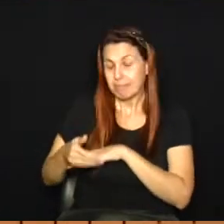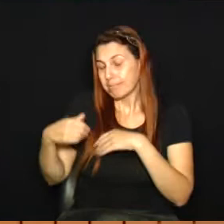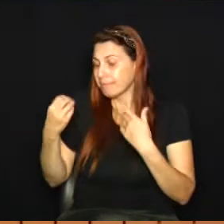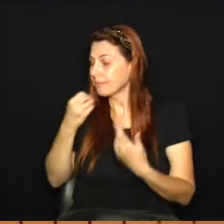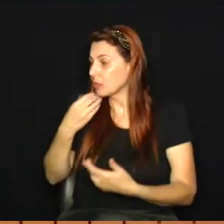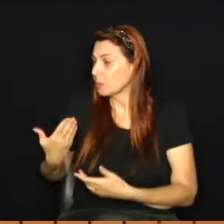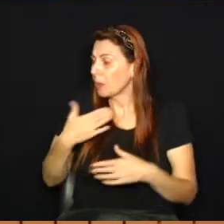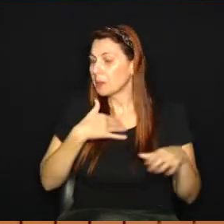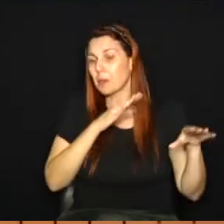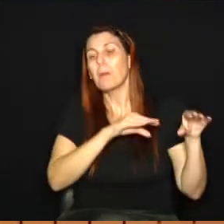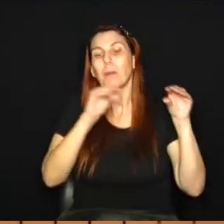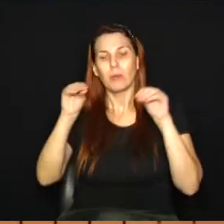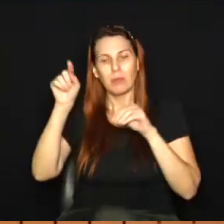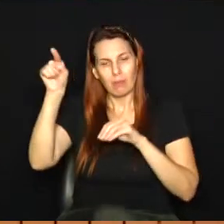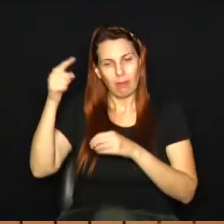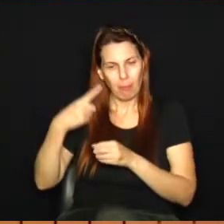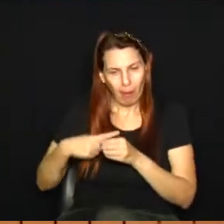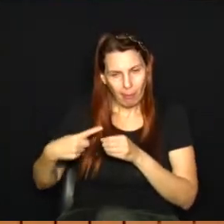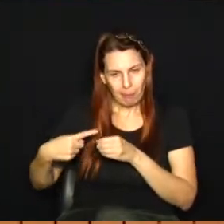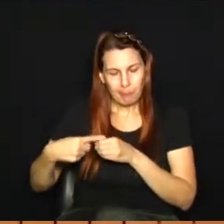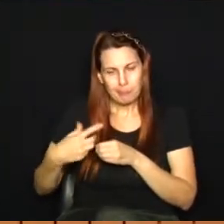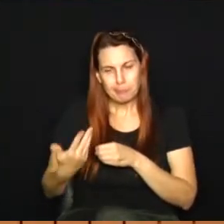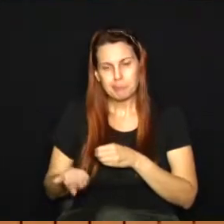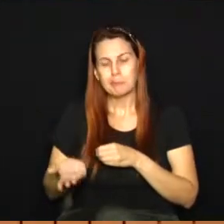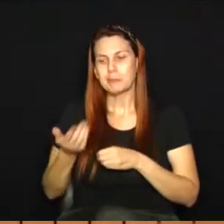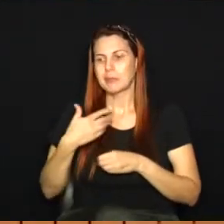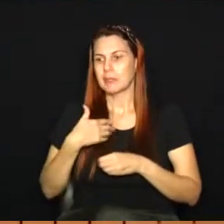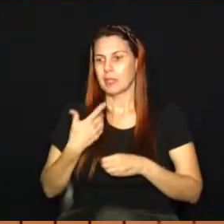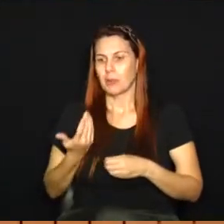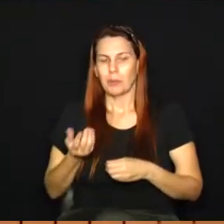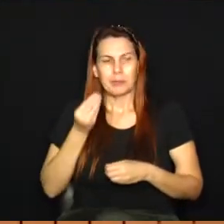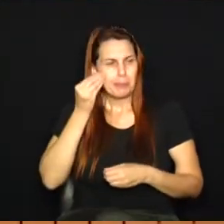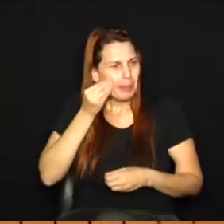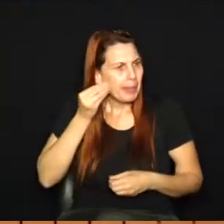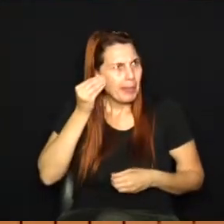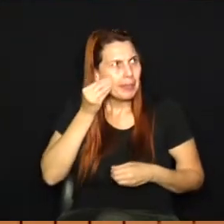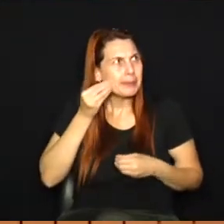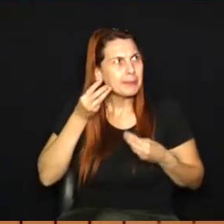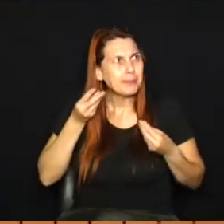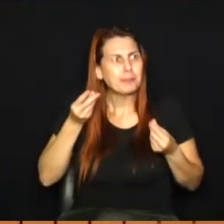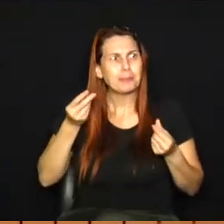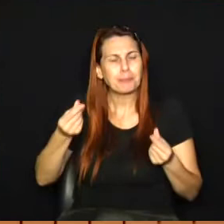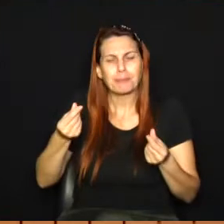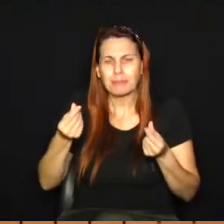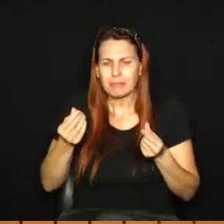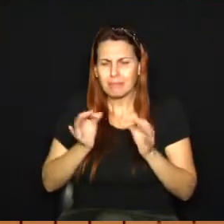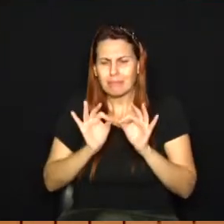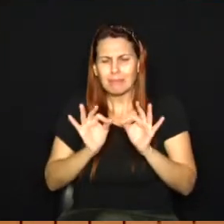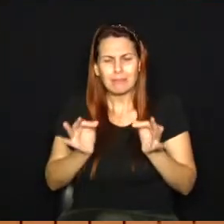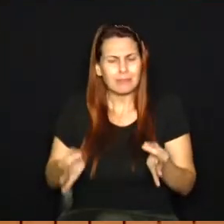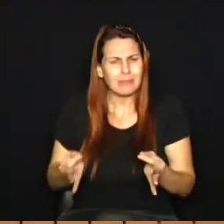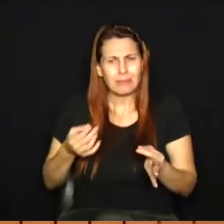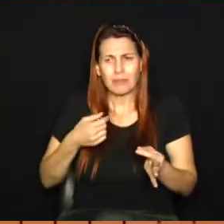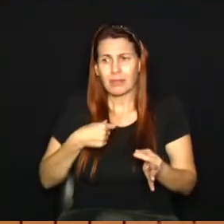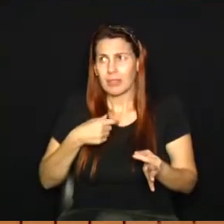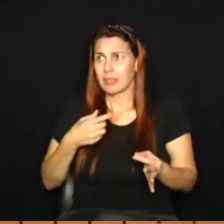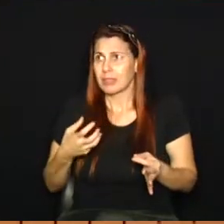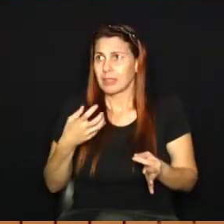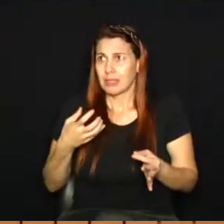Marcos. Com toda a inexperiência, com toda